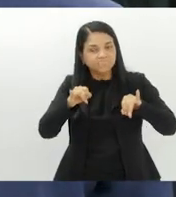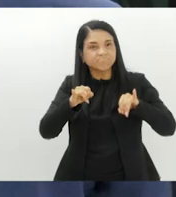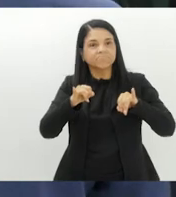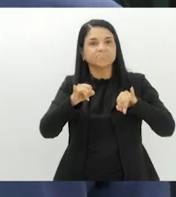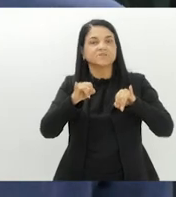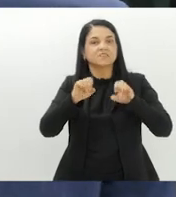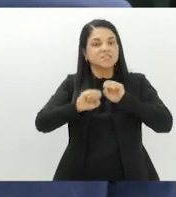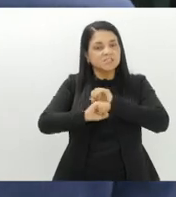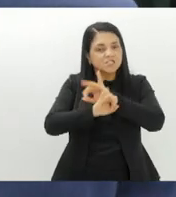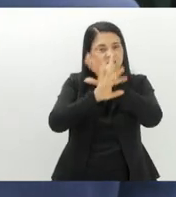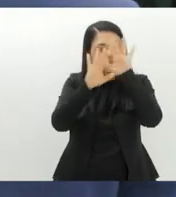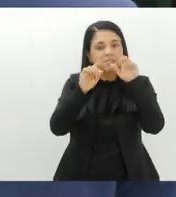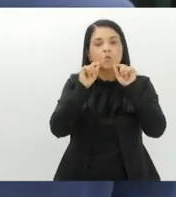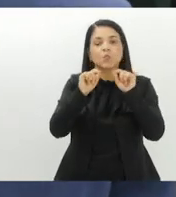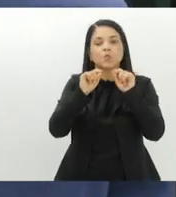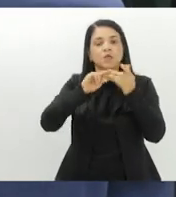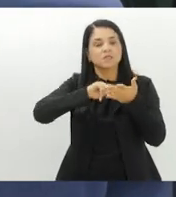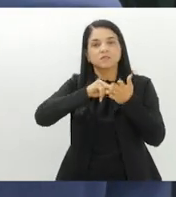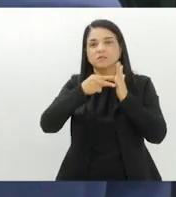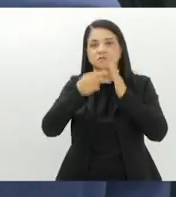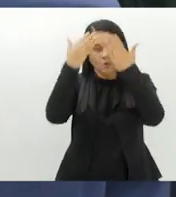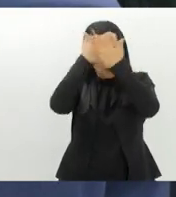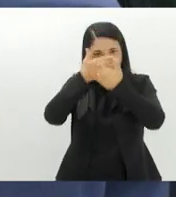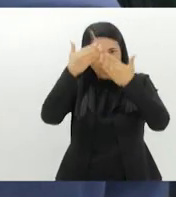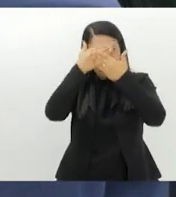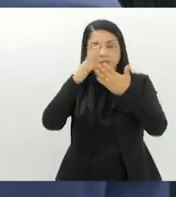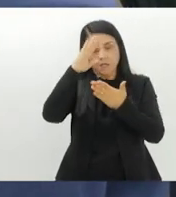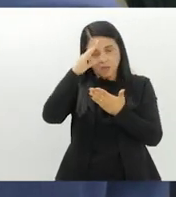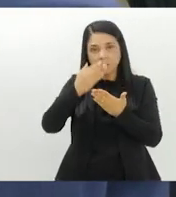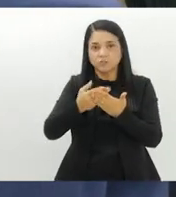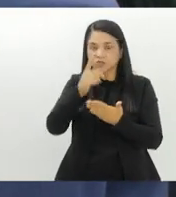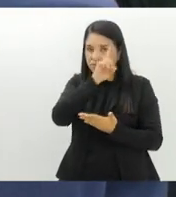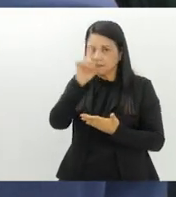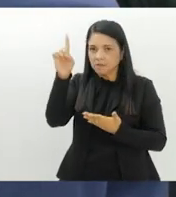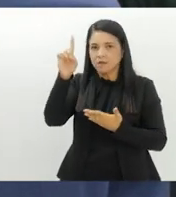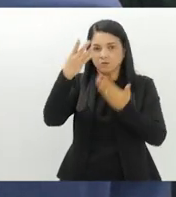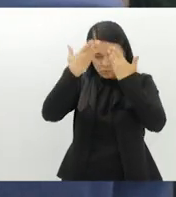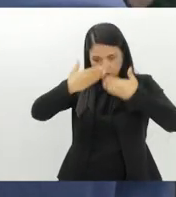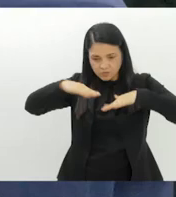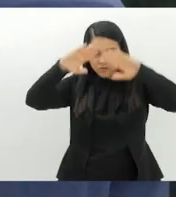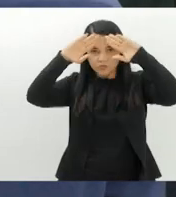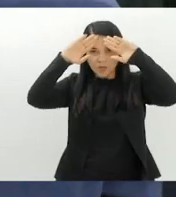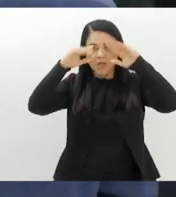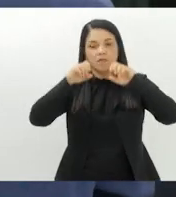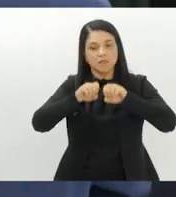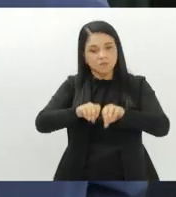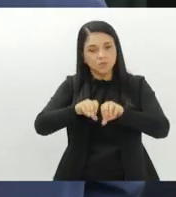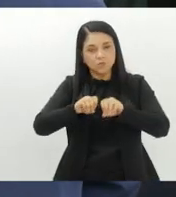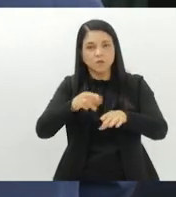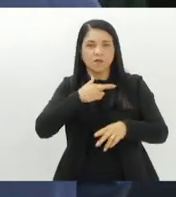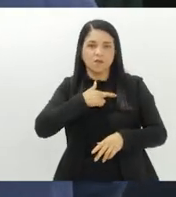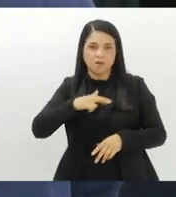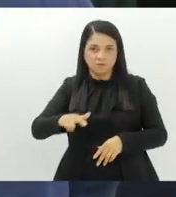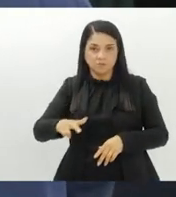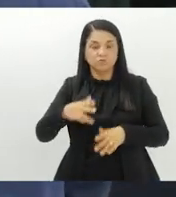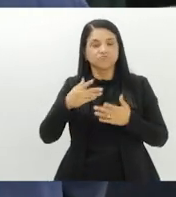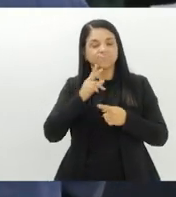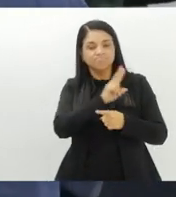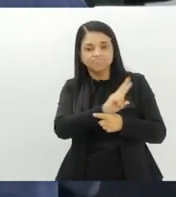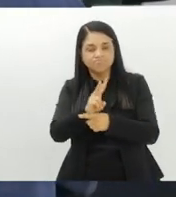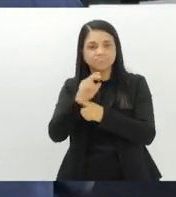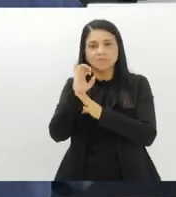é Umbanda, que a Umbanda acredita em Deus, em Orixá, que é uma religião que educa, que é uma religião que preserva a